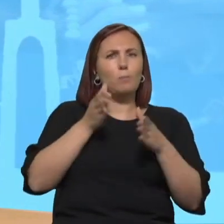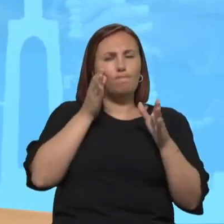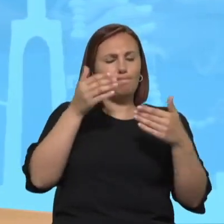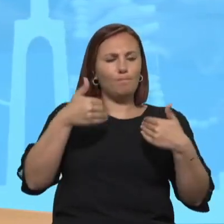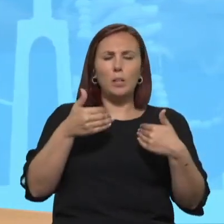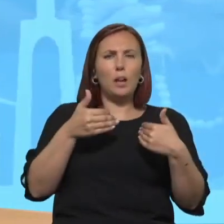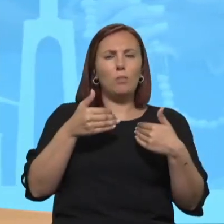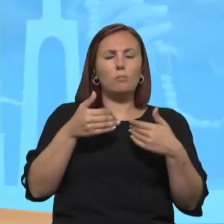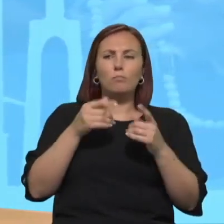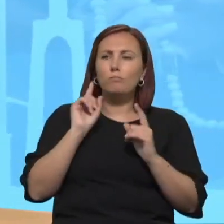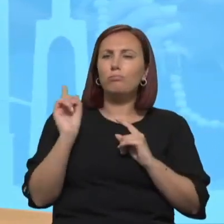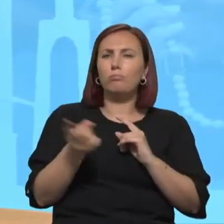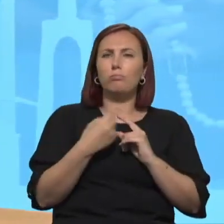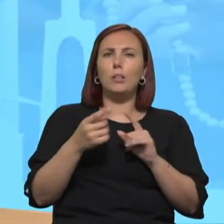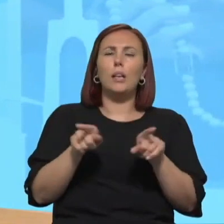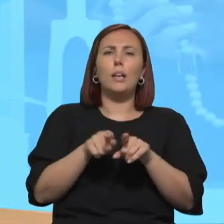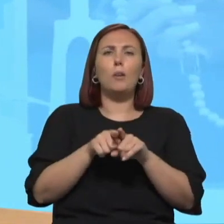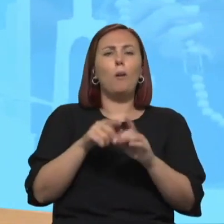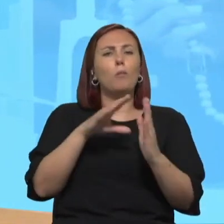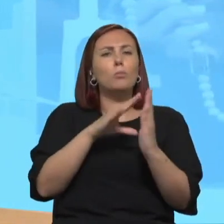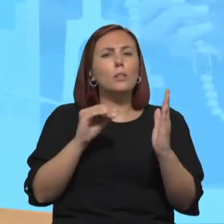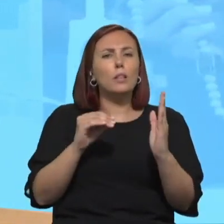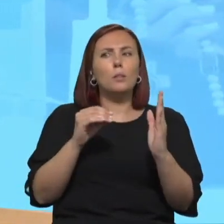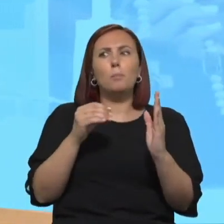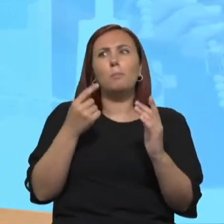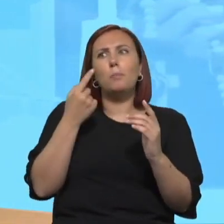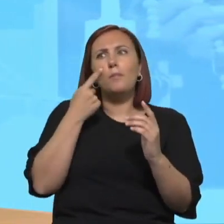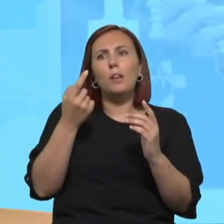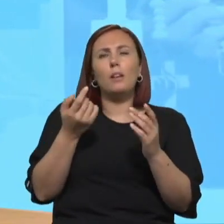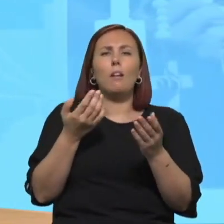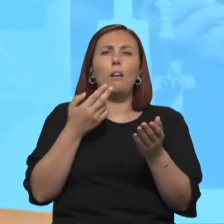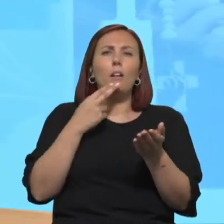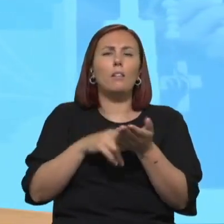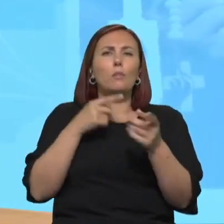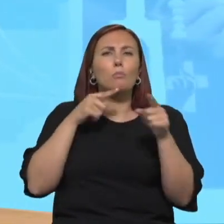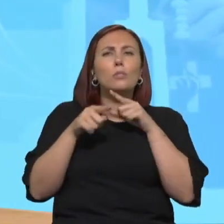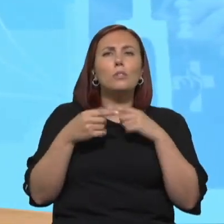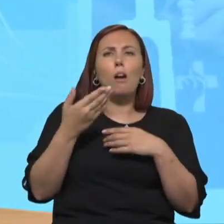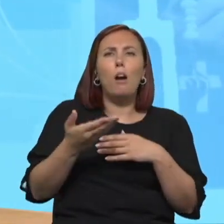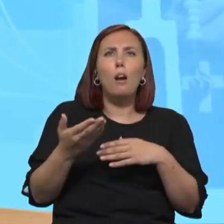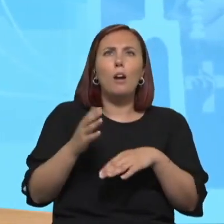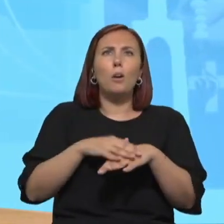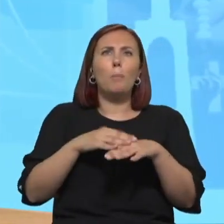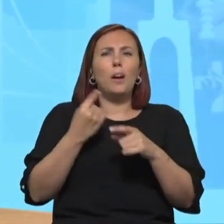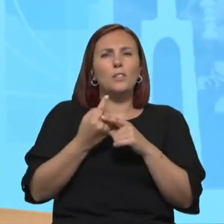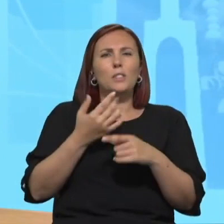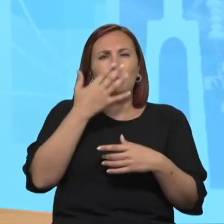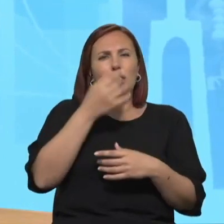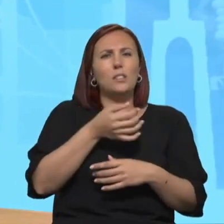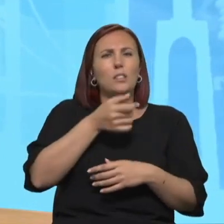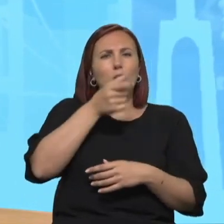É algo a inspirar também, nomeadamente a realidade política de hoje em dia, que tanta descrença gera por vezes nos